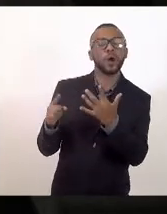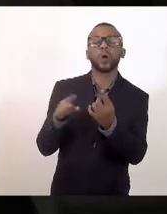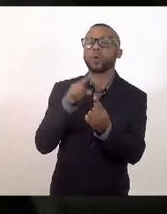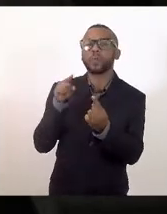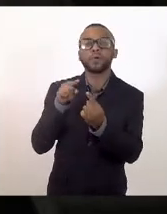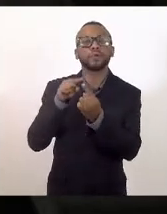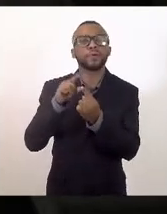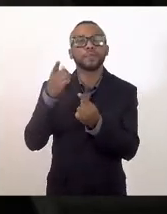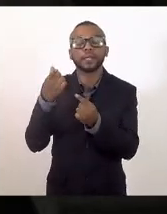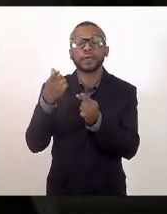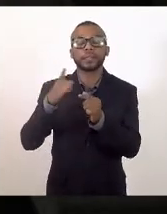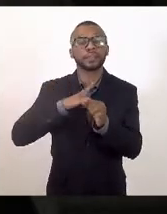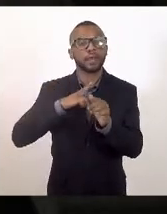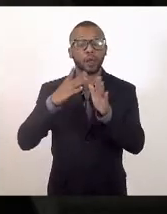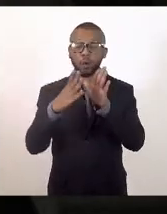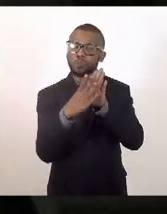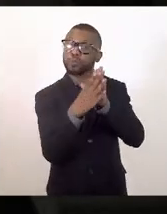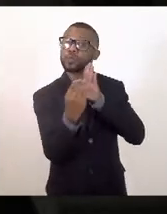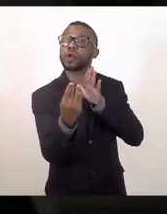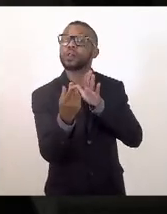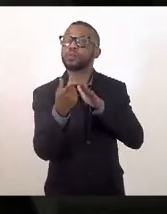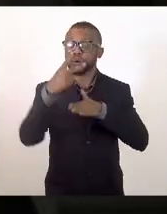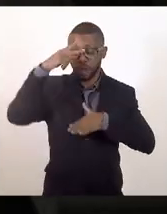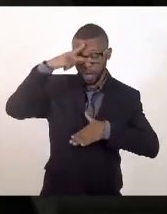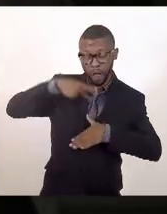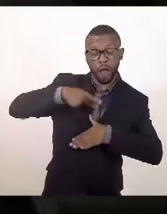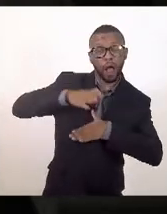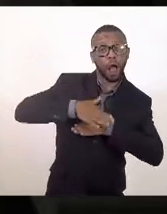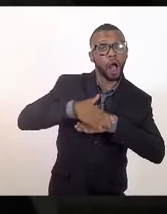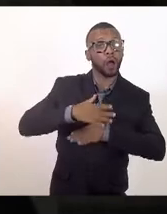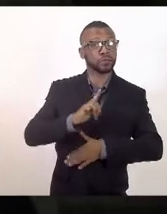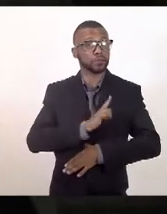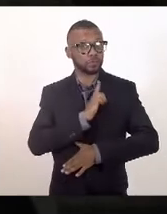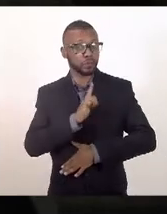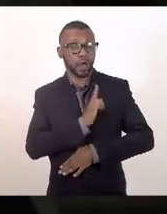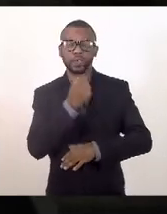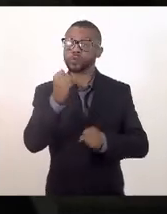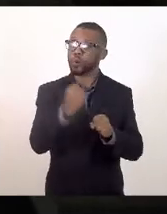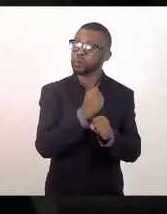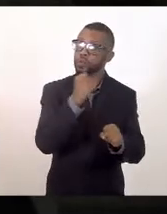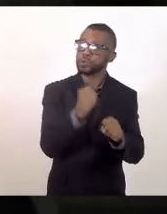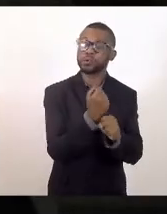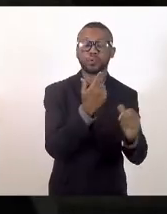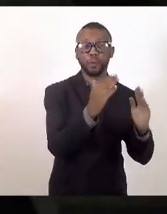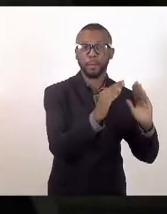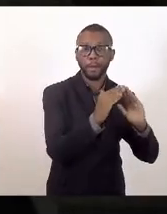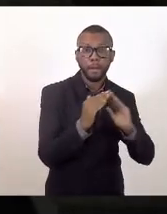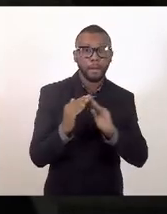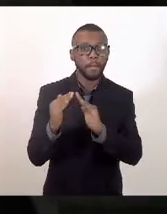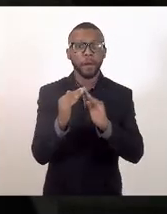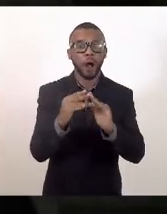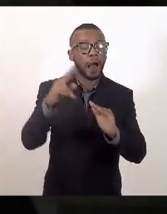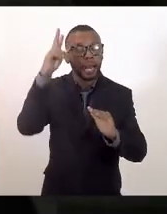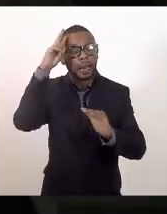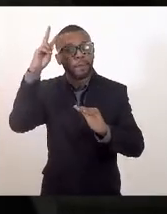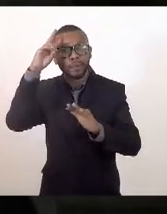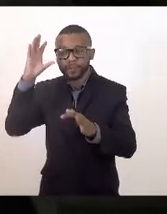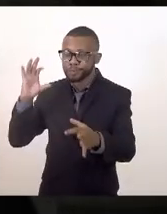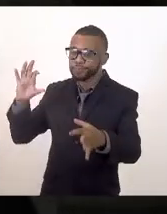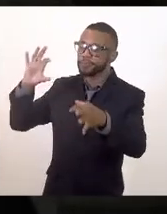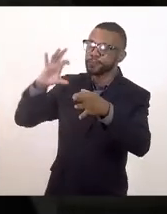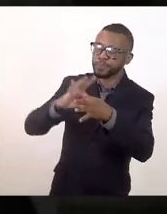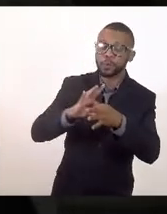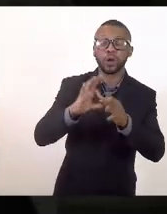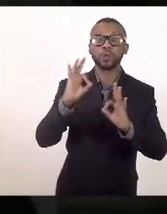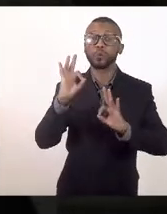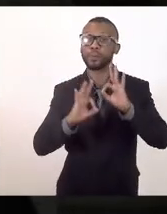para o modelo autogestionário de construção de habitações de interesse social, lembrando a vertente do Minha Casa Minha Vida entidades.